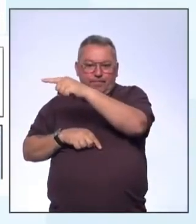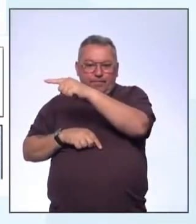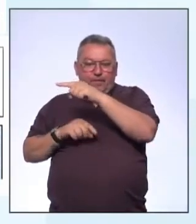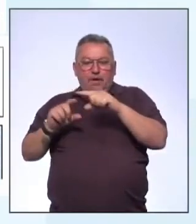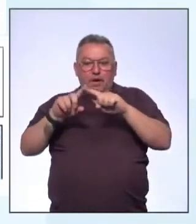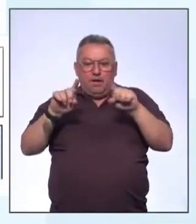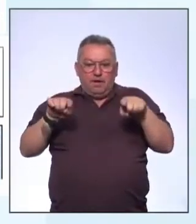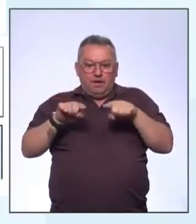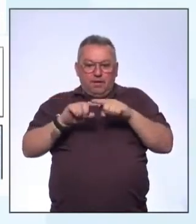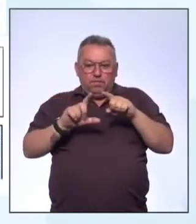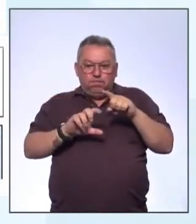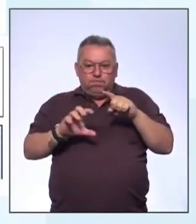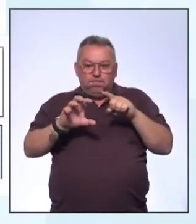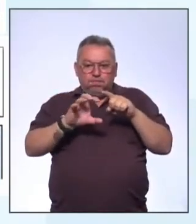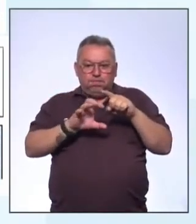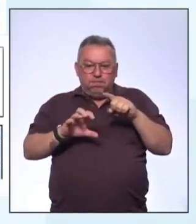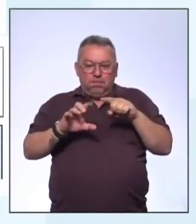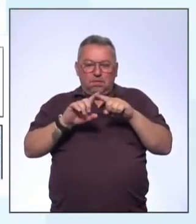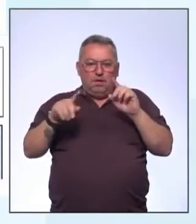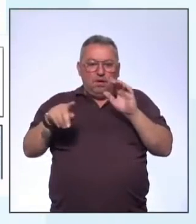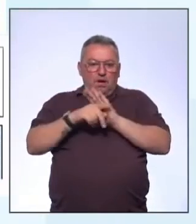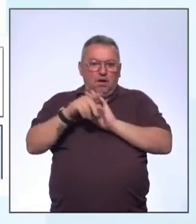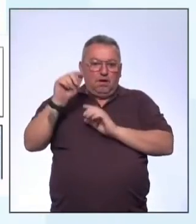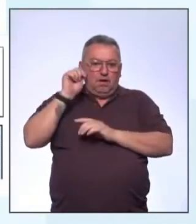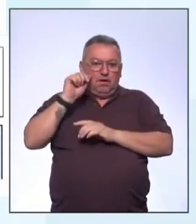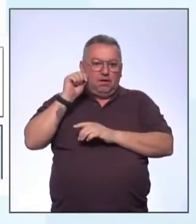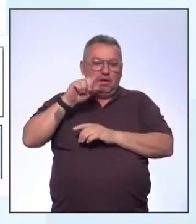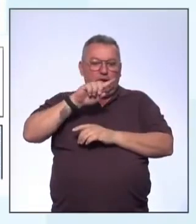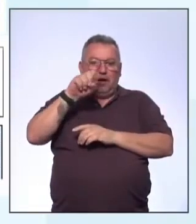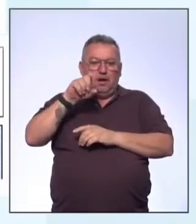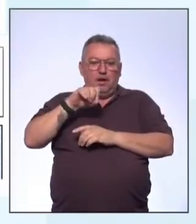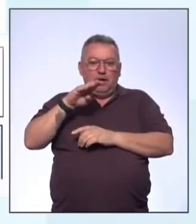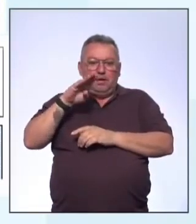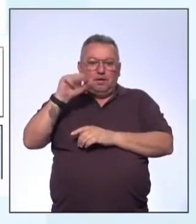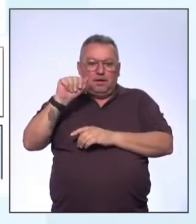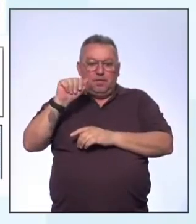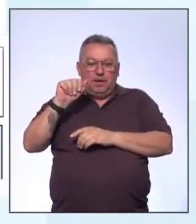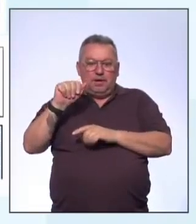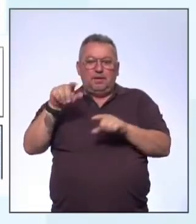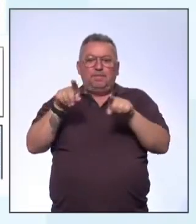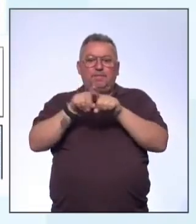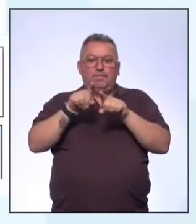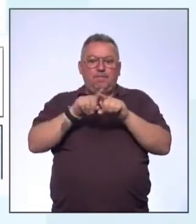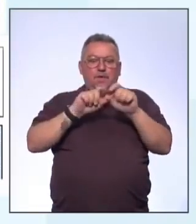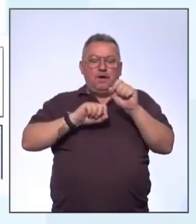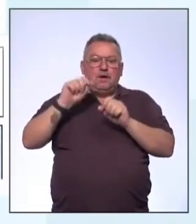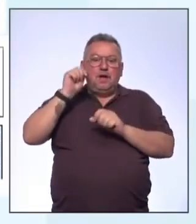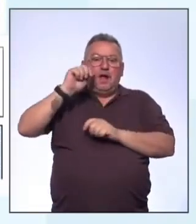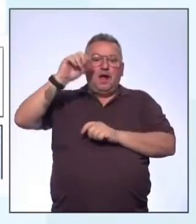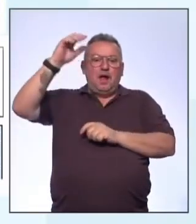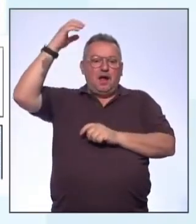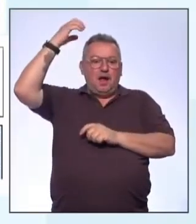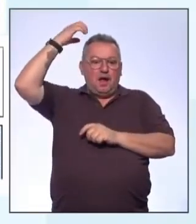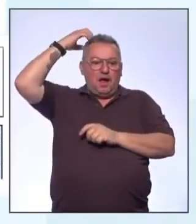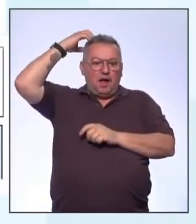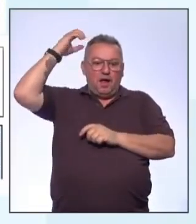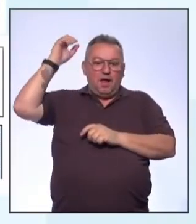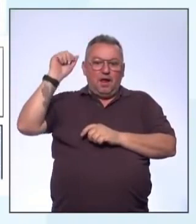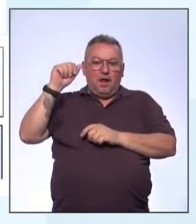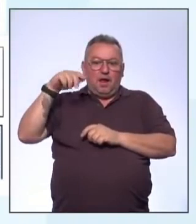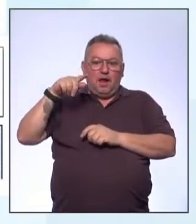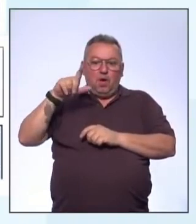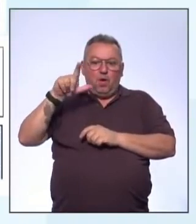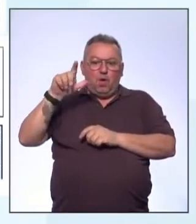vocês. É a história aí da guerreira Nzimba Mibandi, a rainha de Angola, do reino